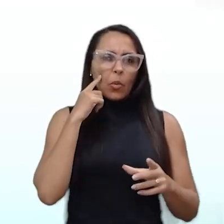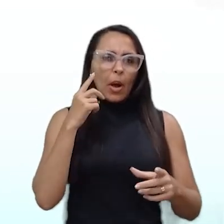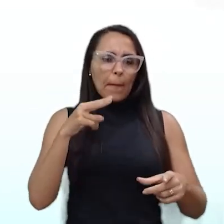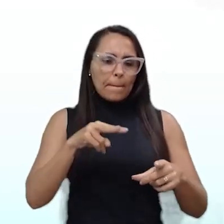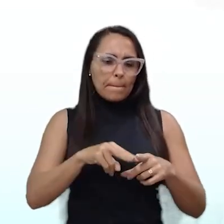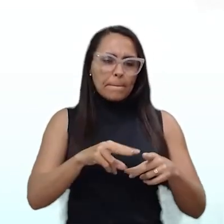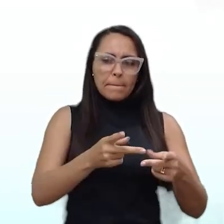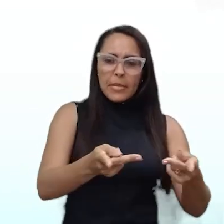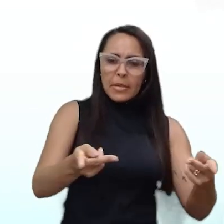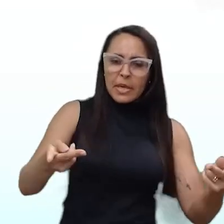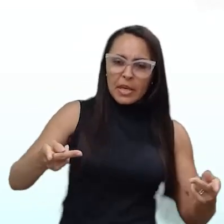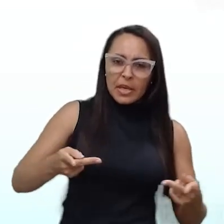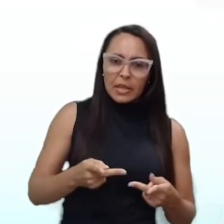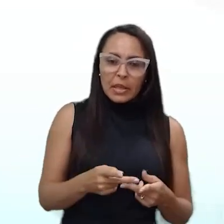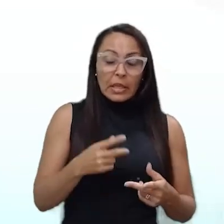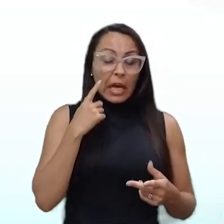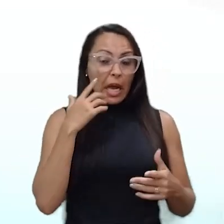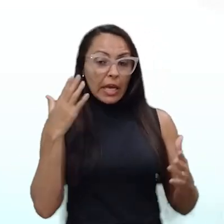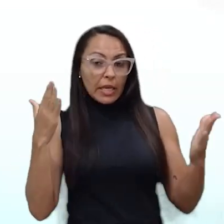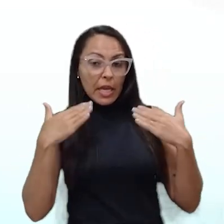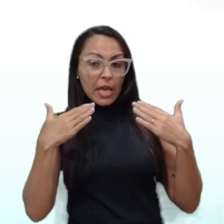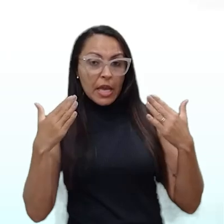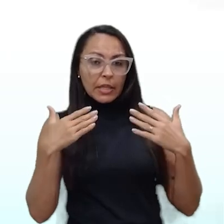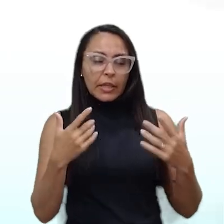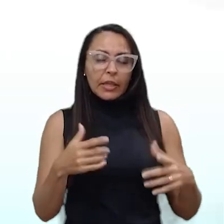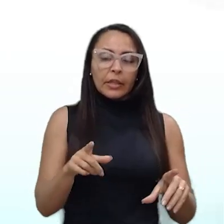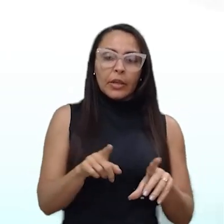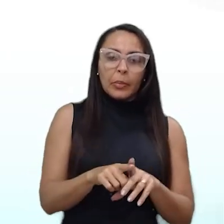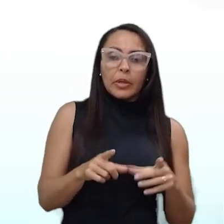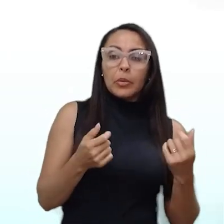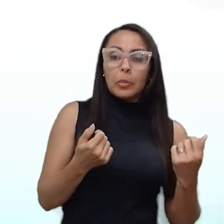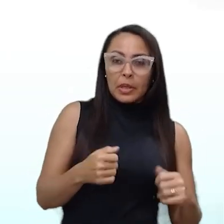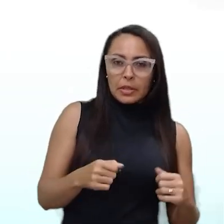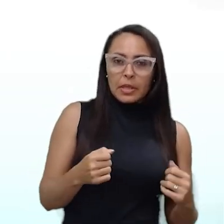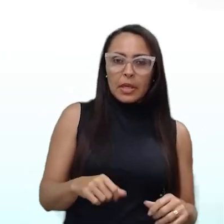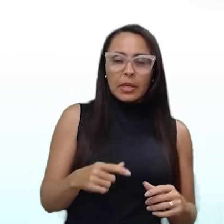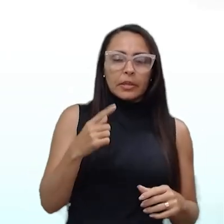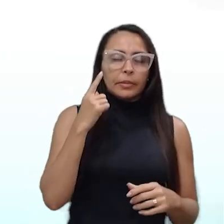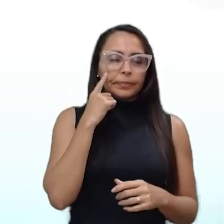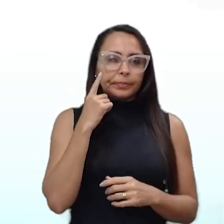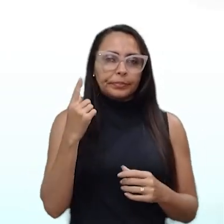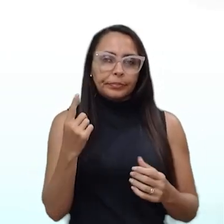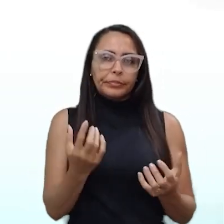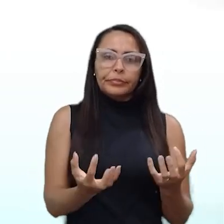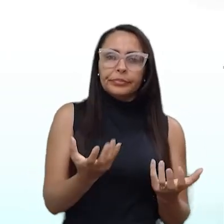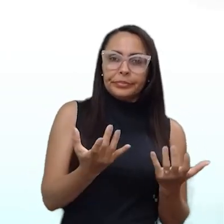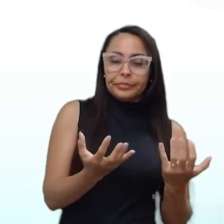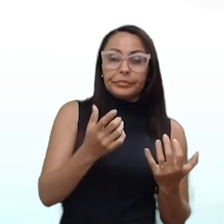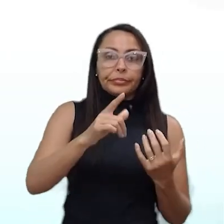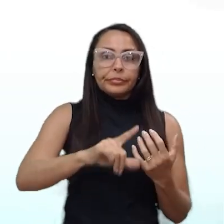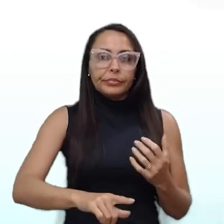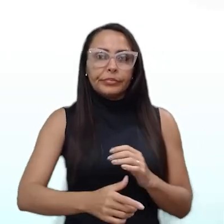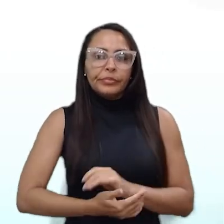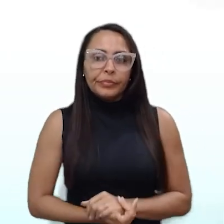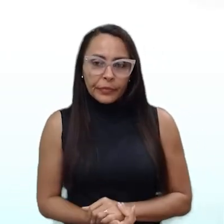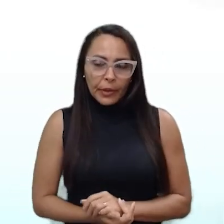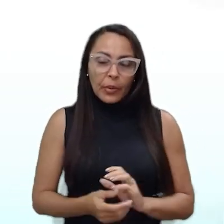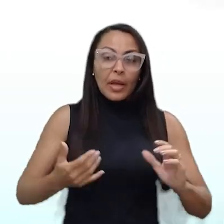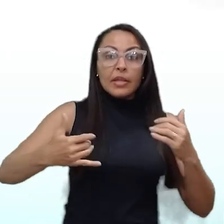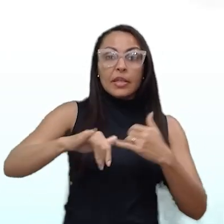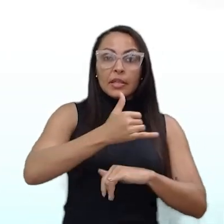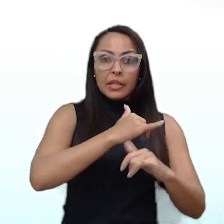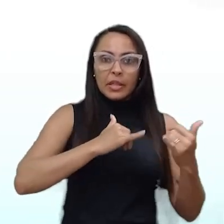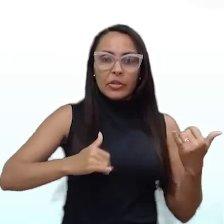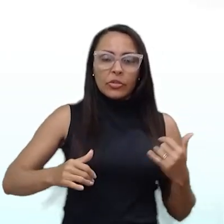e você, com uma sensibilidade, você esperou que ela esfriasse ou precisasse reesquentá-la. Então, essa energia